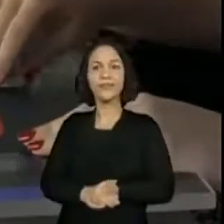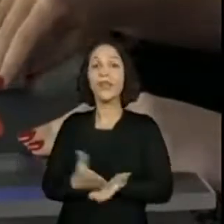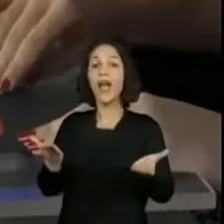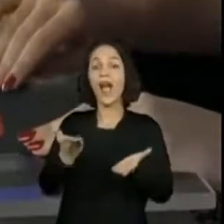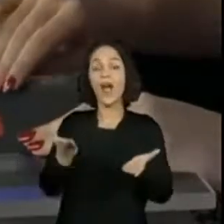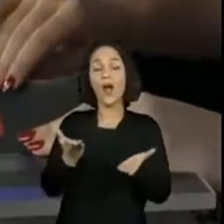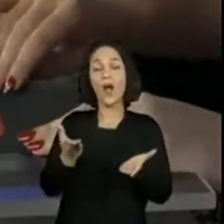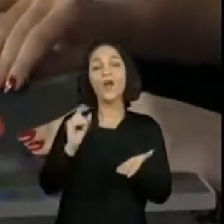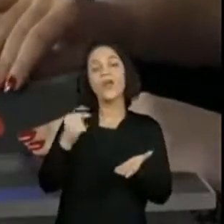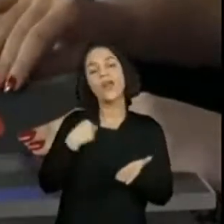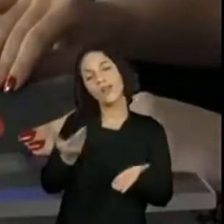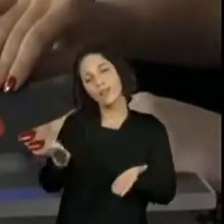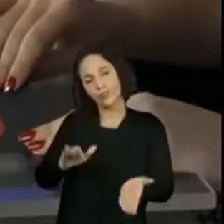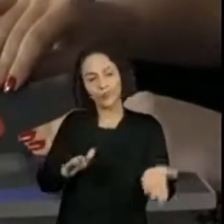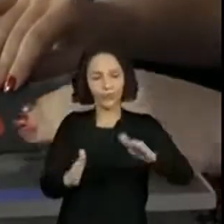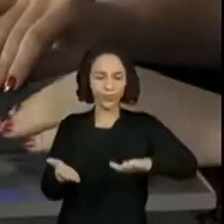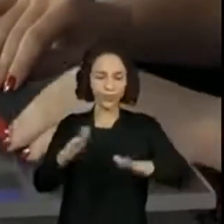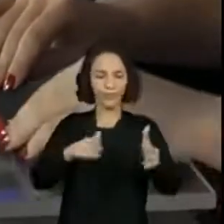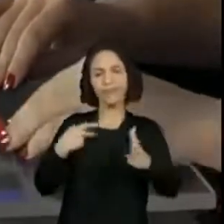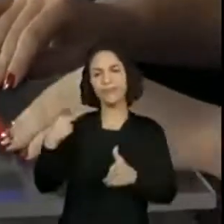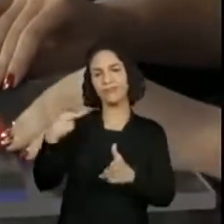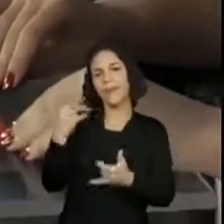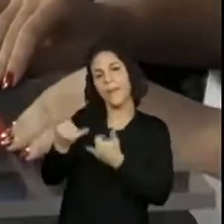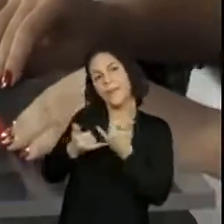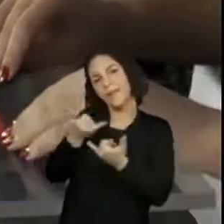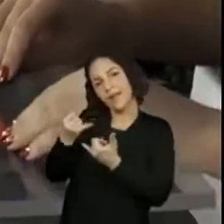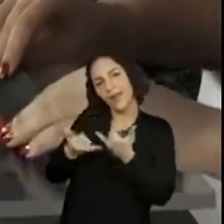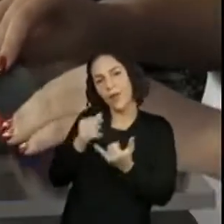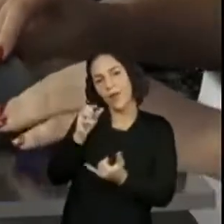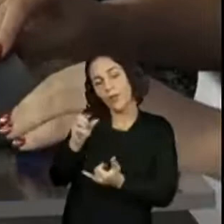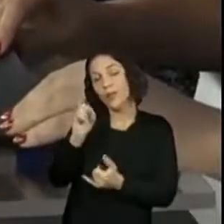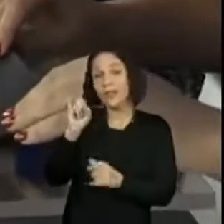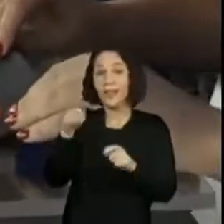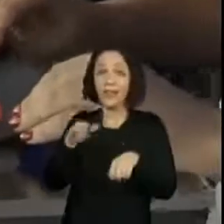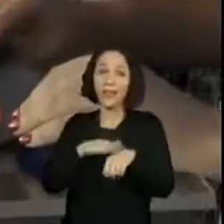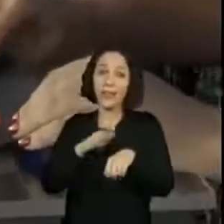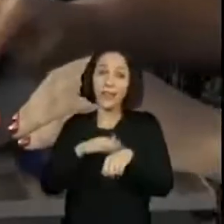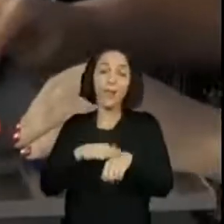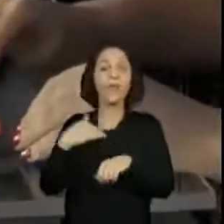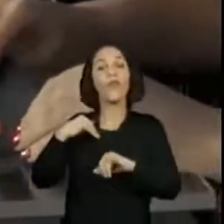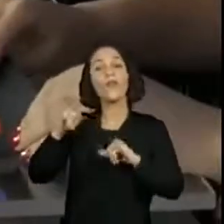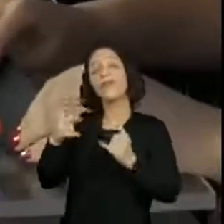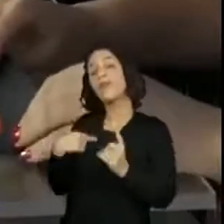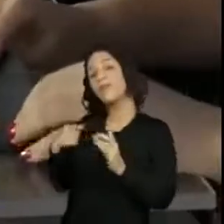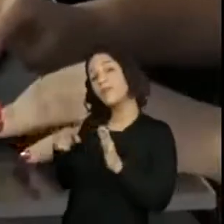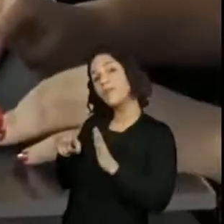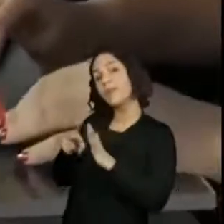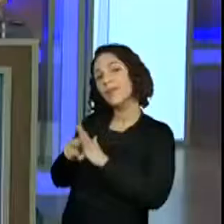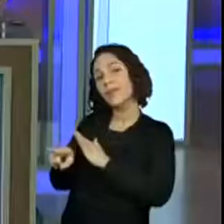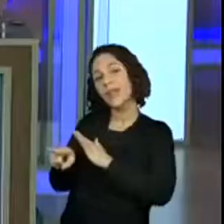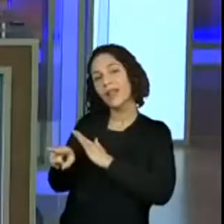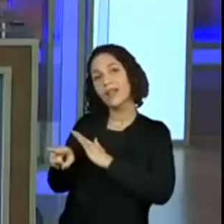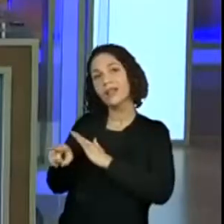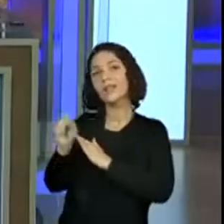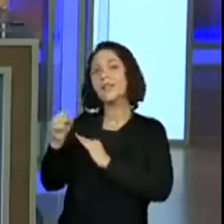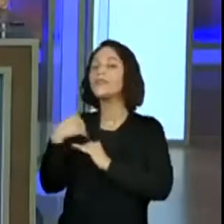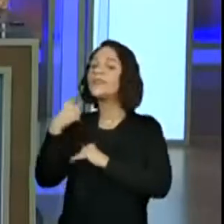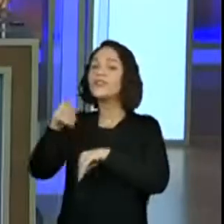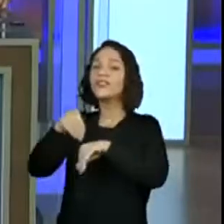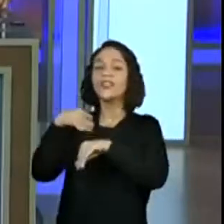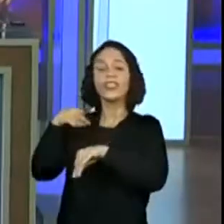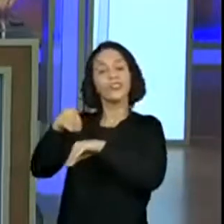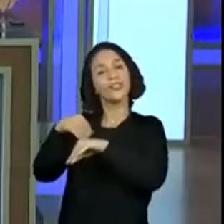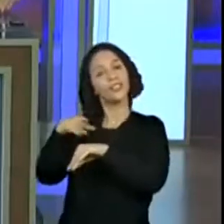virar tudo e eu e a Fran vai brincar um pouquinho e se der tempo a gente pode até ali perguntar para eles, não é? Não, a gente pode ir pedindo as dicas,